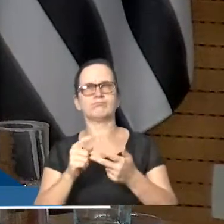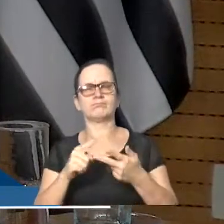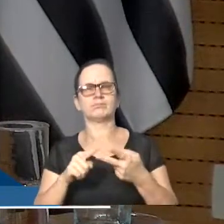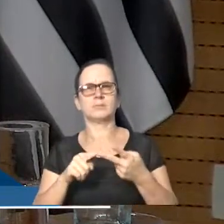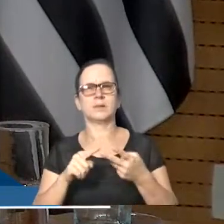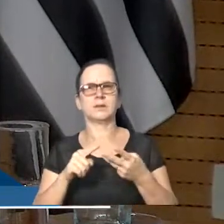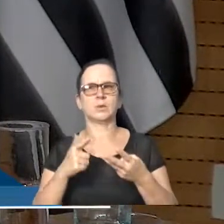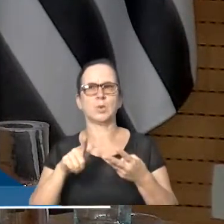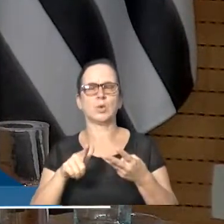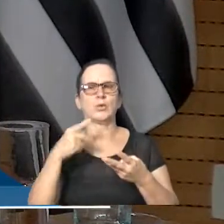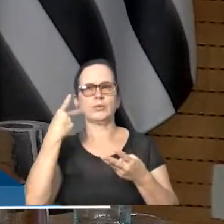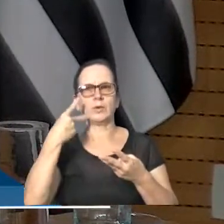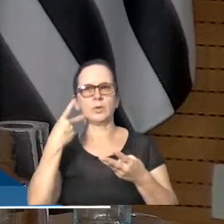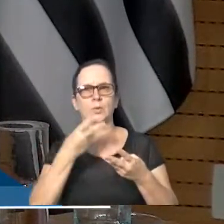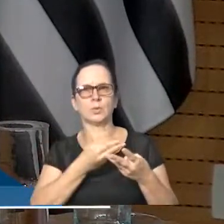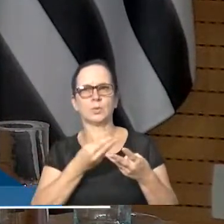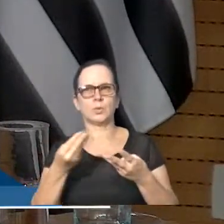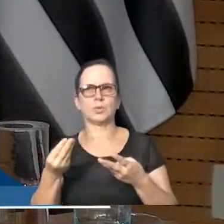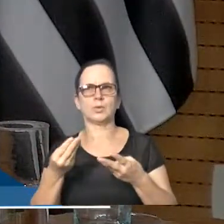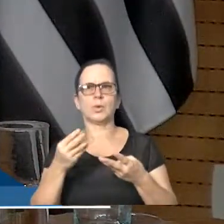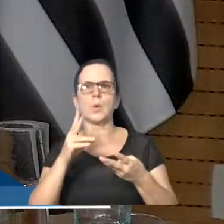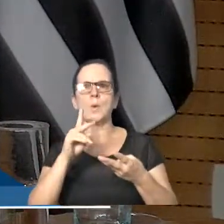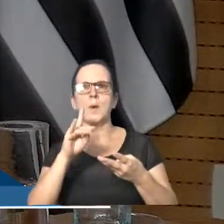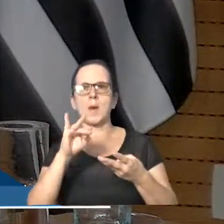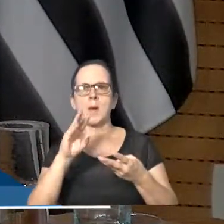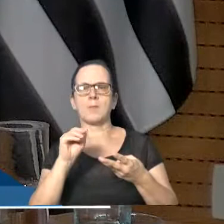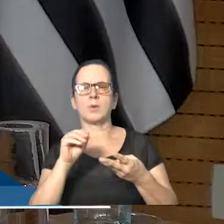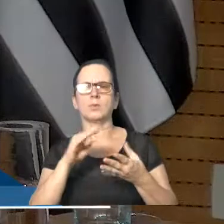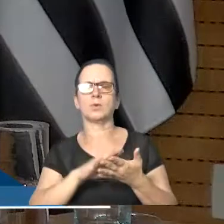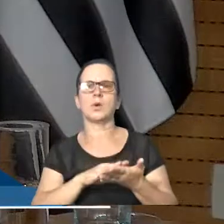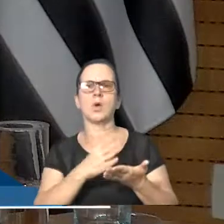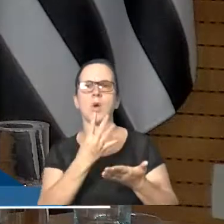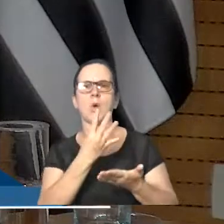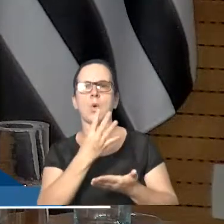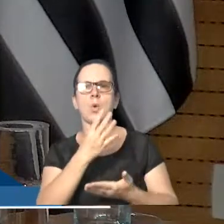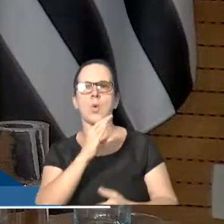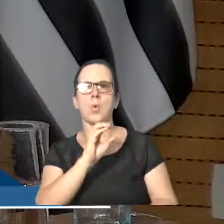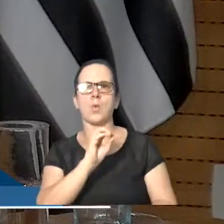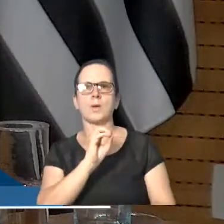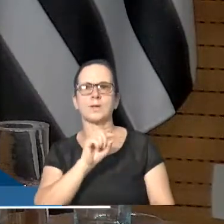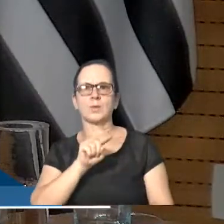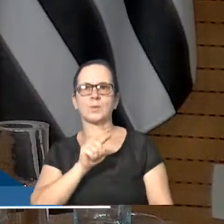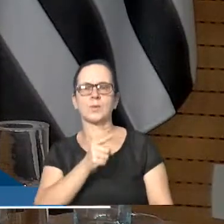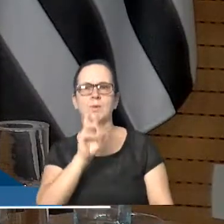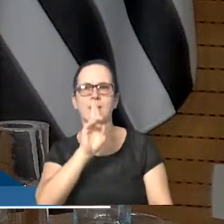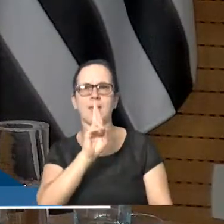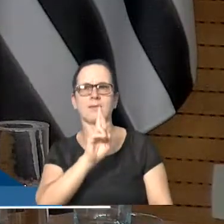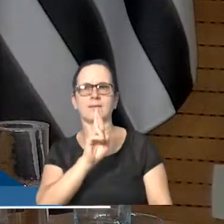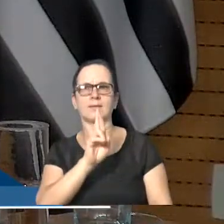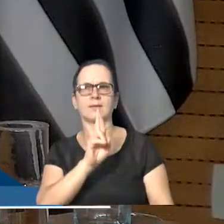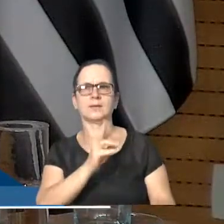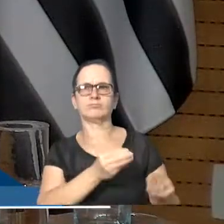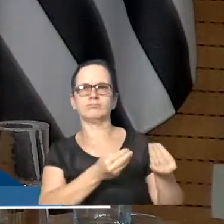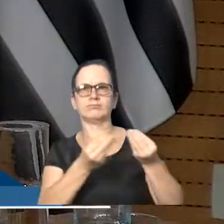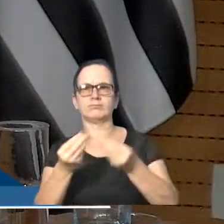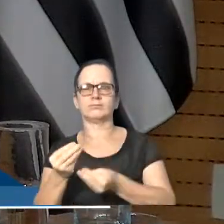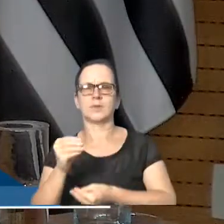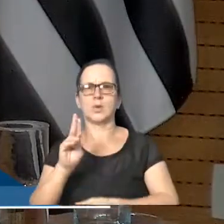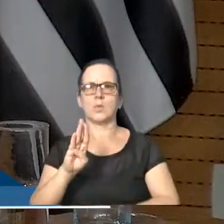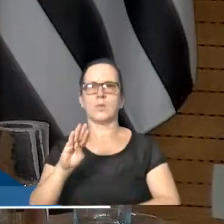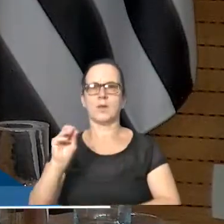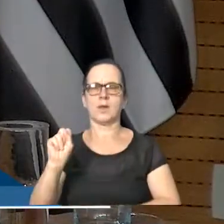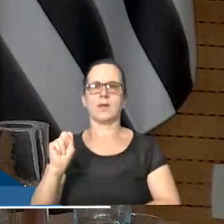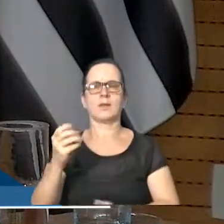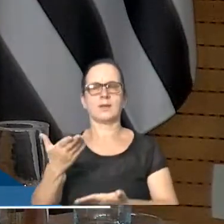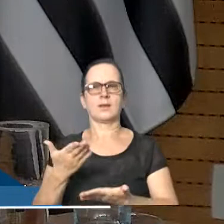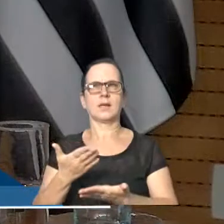mais um vereador, nós encaminhamos, o Pio, nós encaminhamos R$400 mil para aquela unidade, vereador Kleber. E isso no ano de 2019